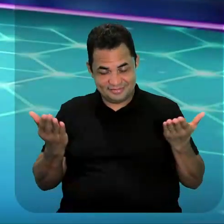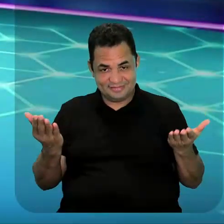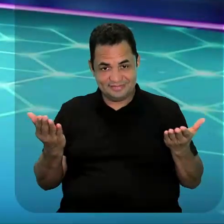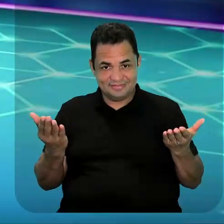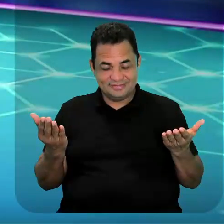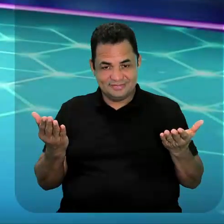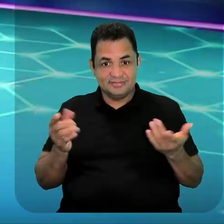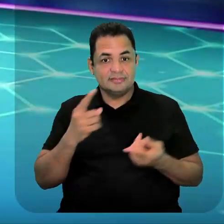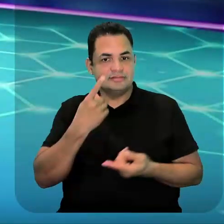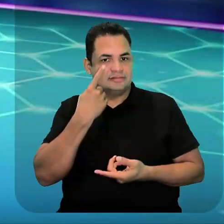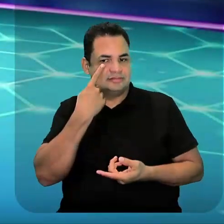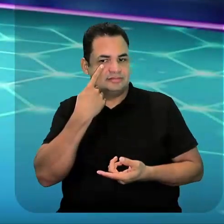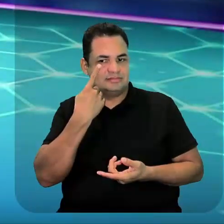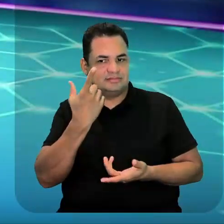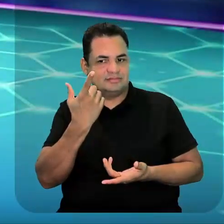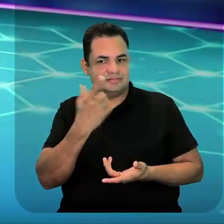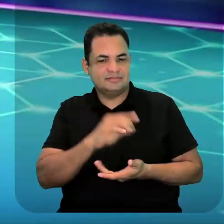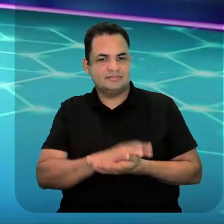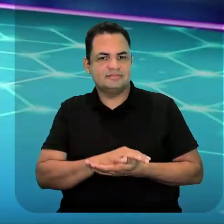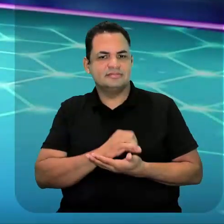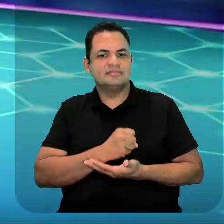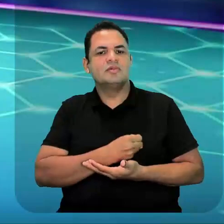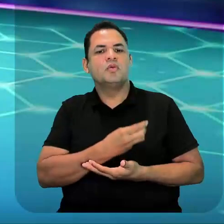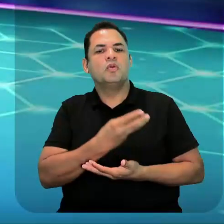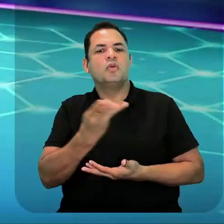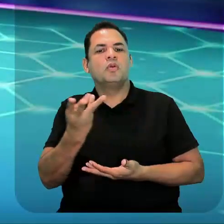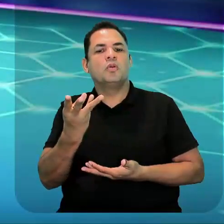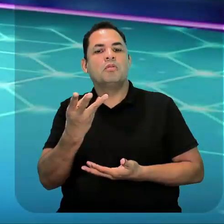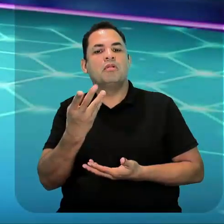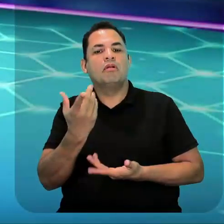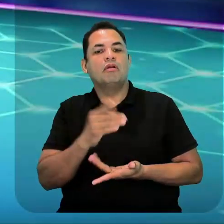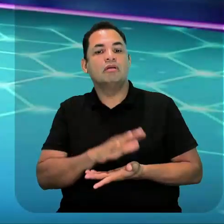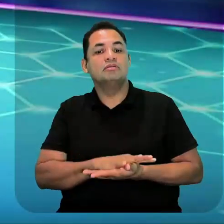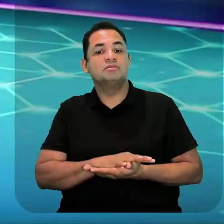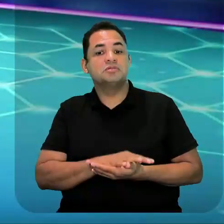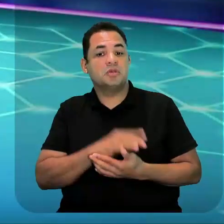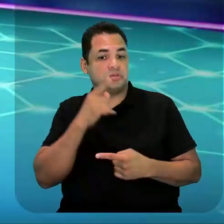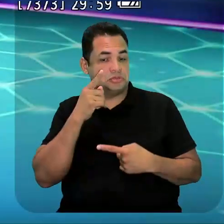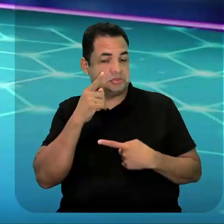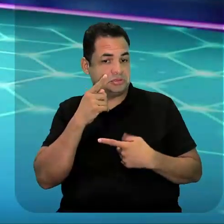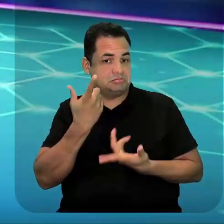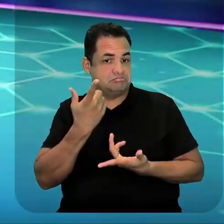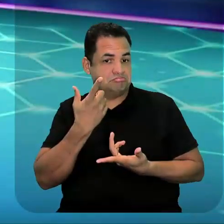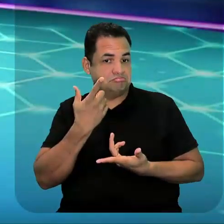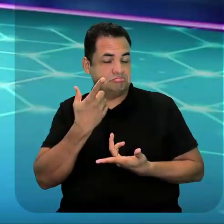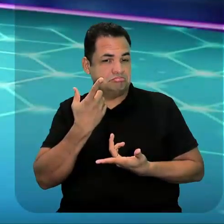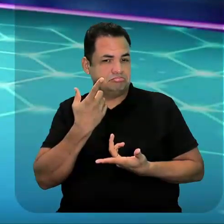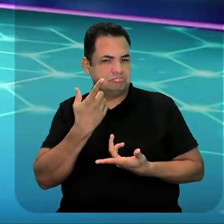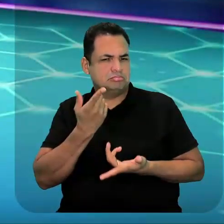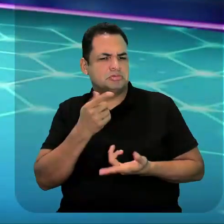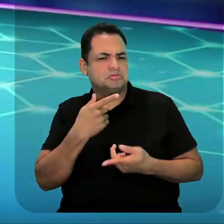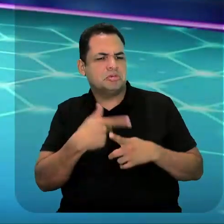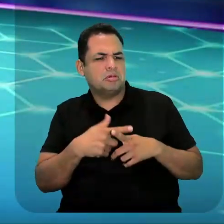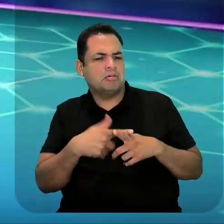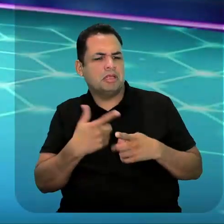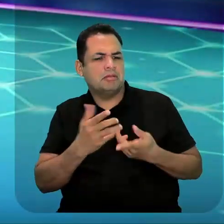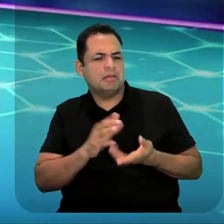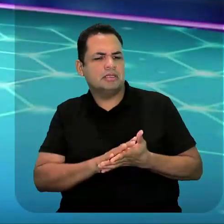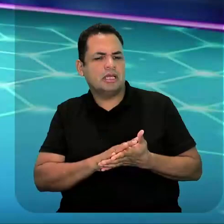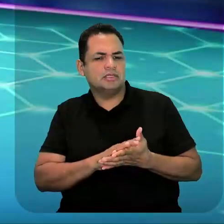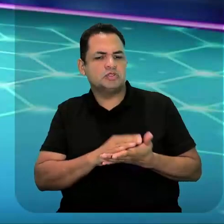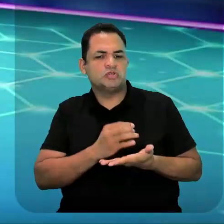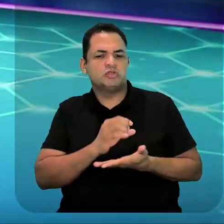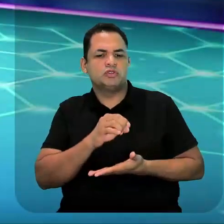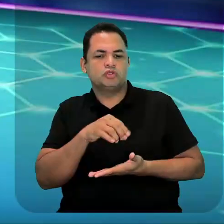Pessoal, vocês viram aí quais são os riscos, né, das drogas, não só das ilícitas,